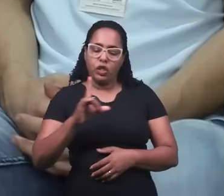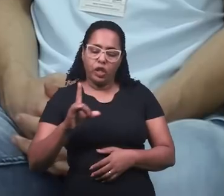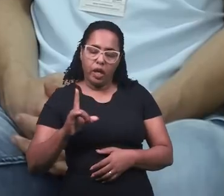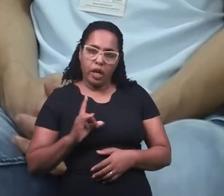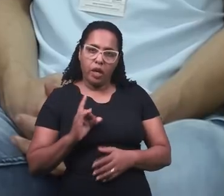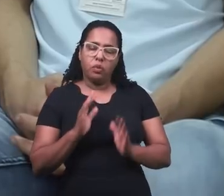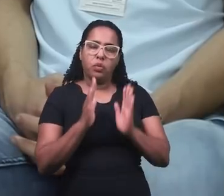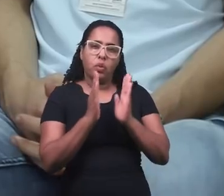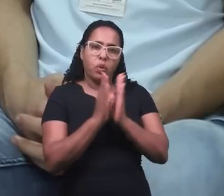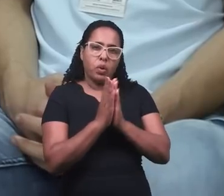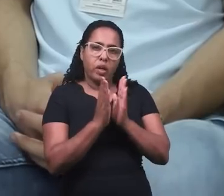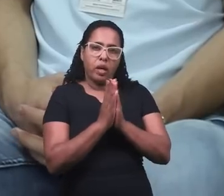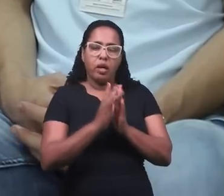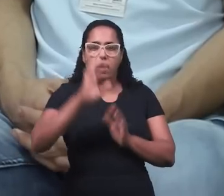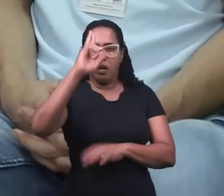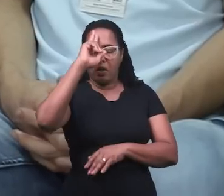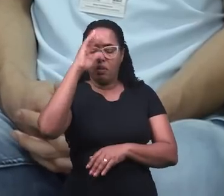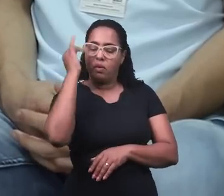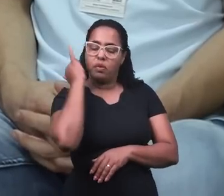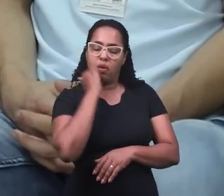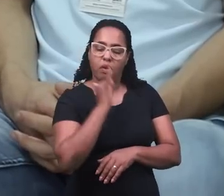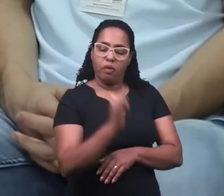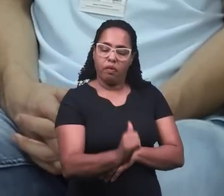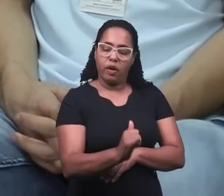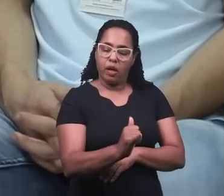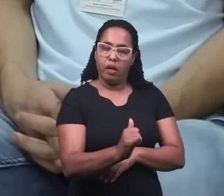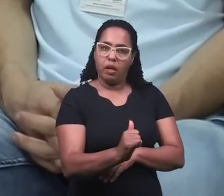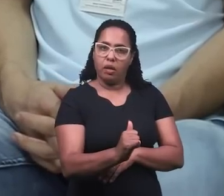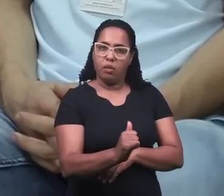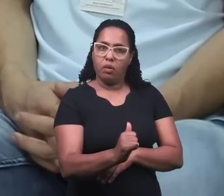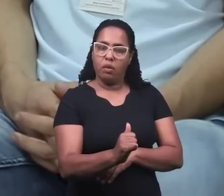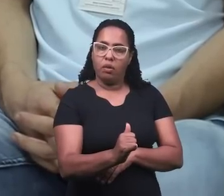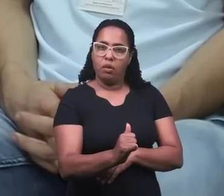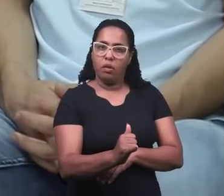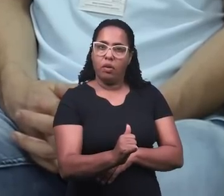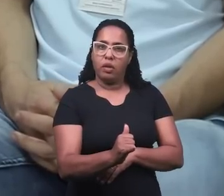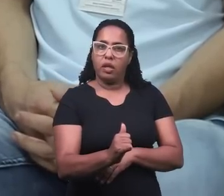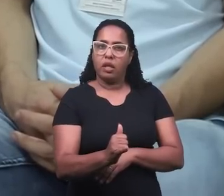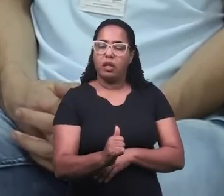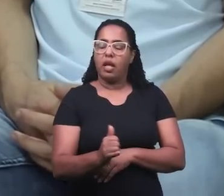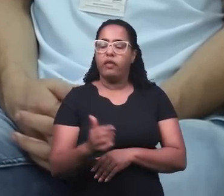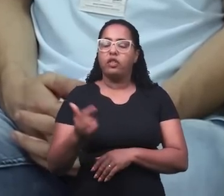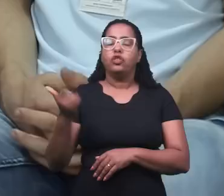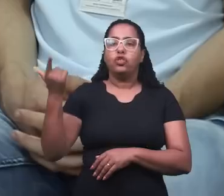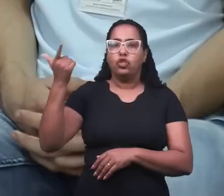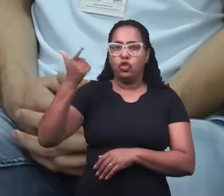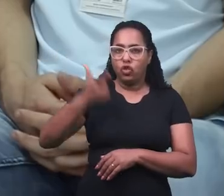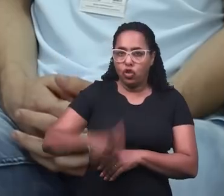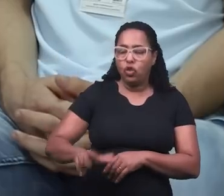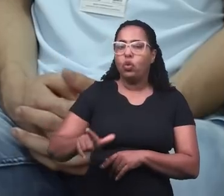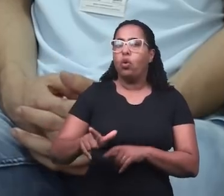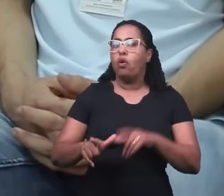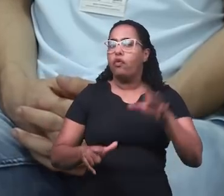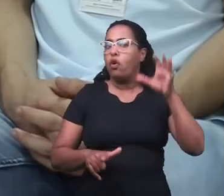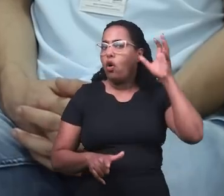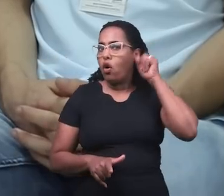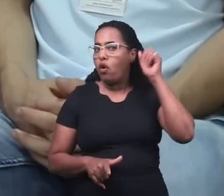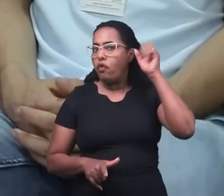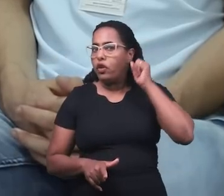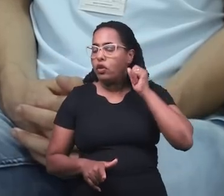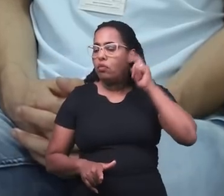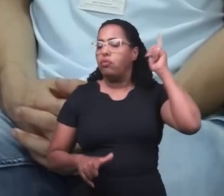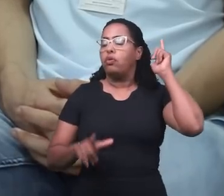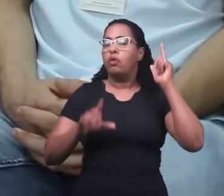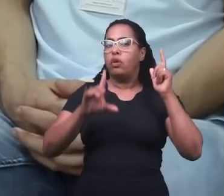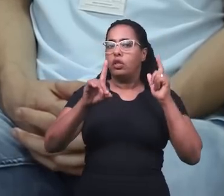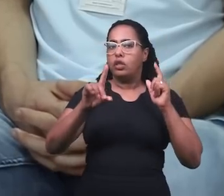os diáconos vieram orar por ele e o Senhor falou ali: estava restaurando a audição de Davi. Ele